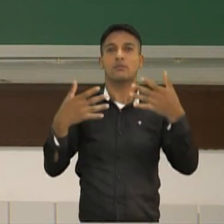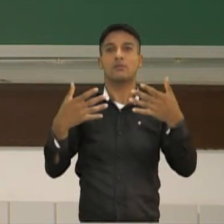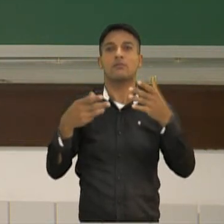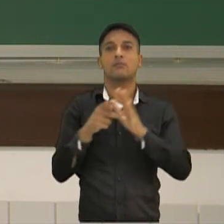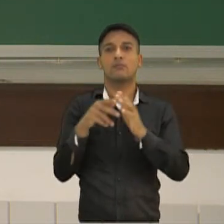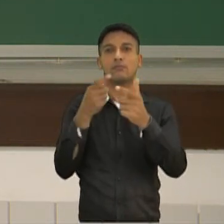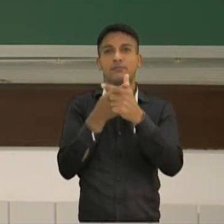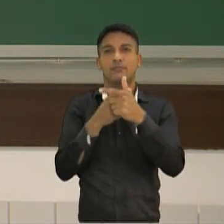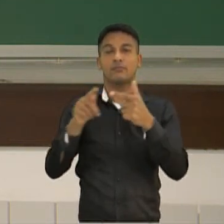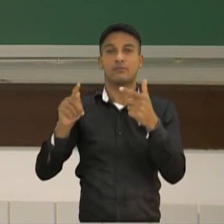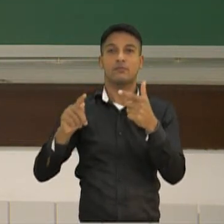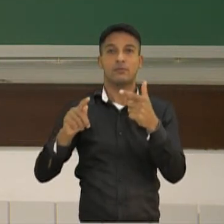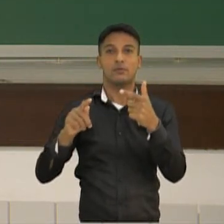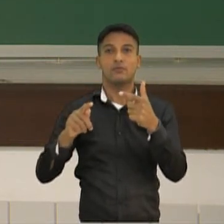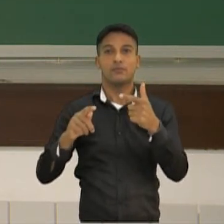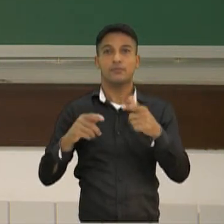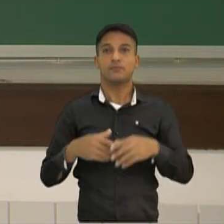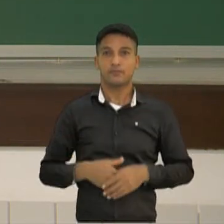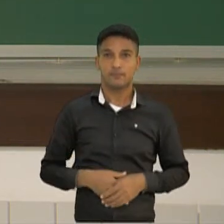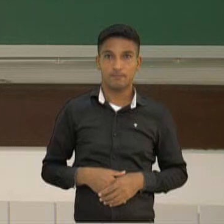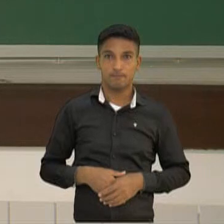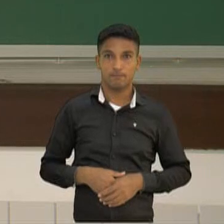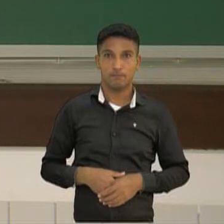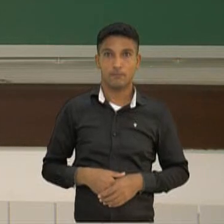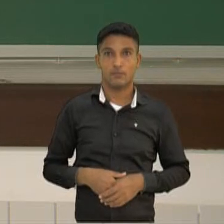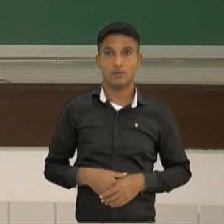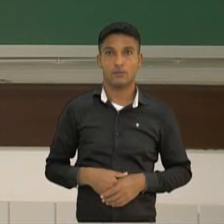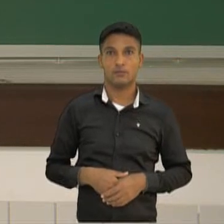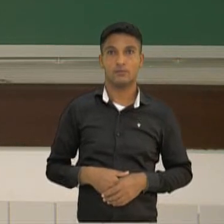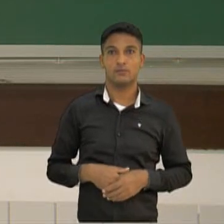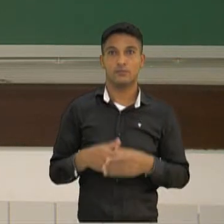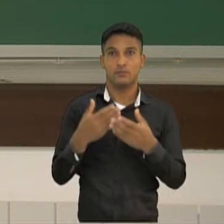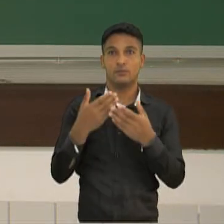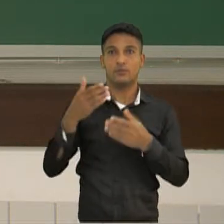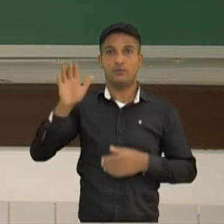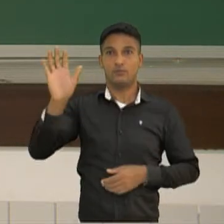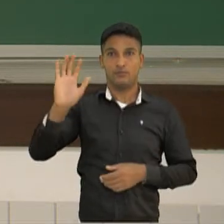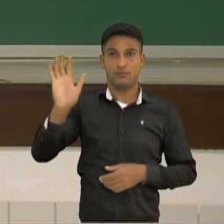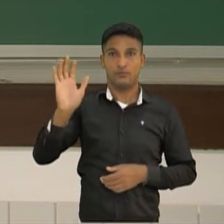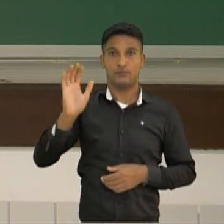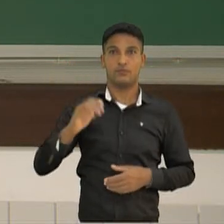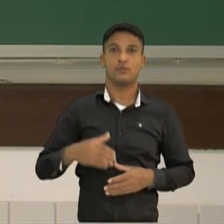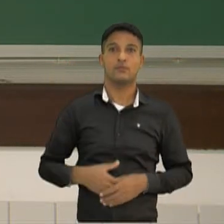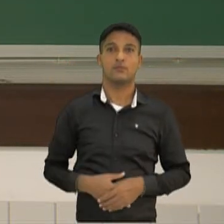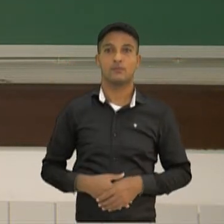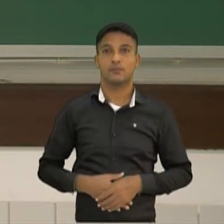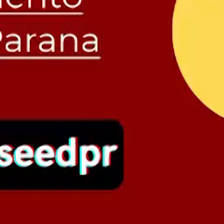finalzinho vocês com uma multiplicação. Tudo bem? Fiquem bem e até uma próxima!